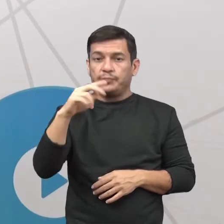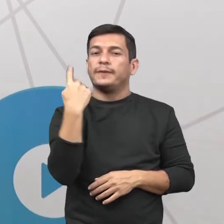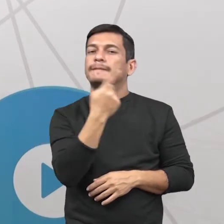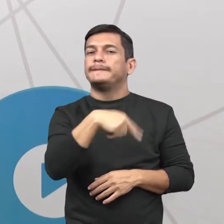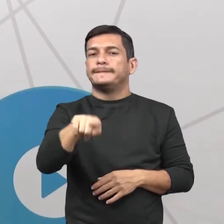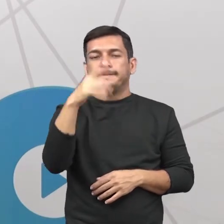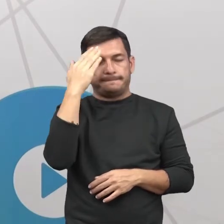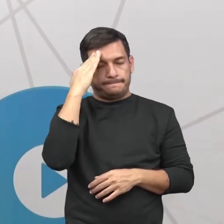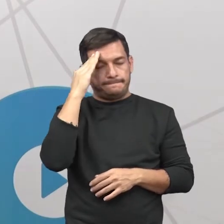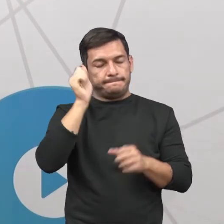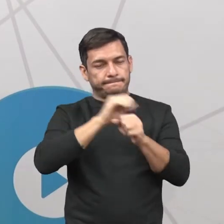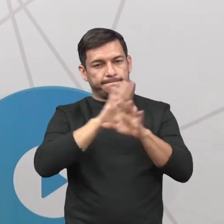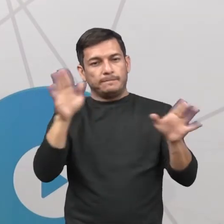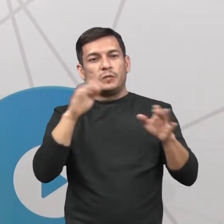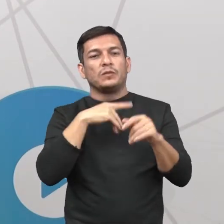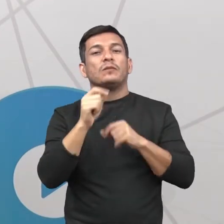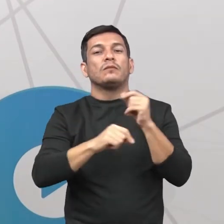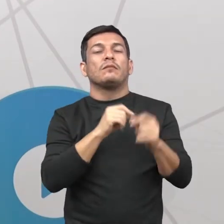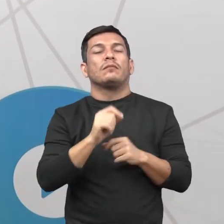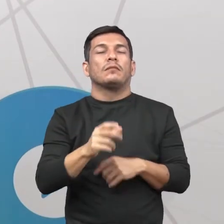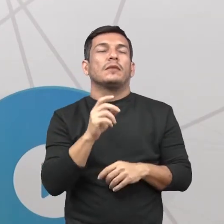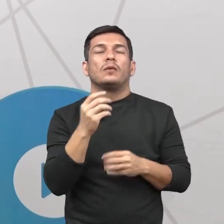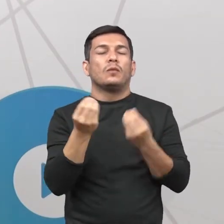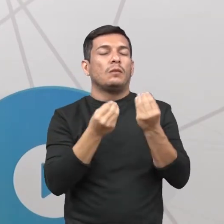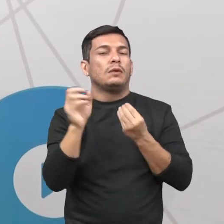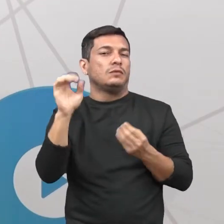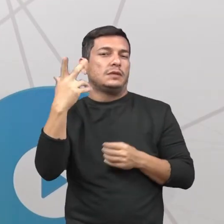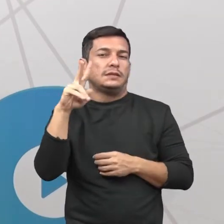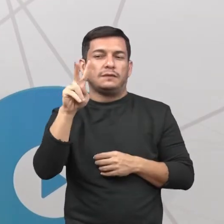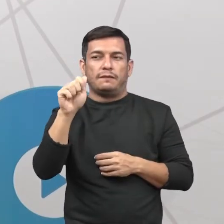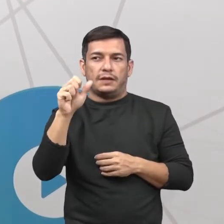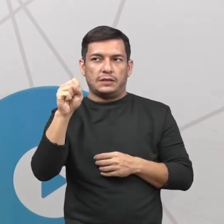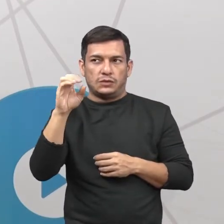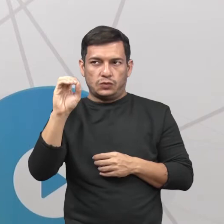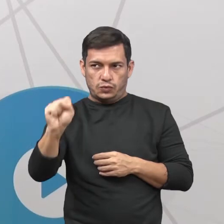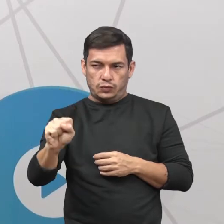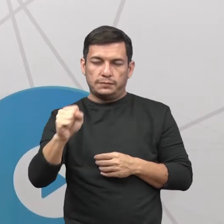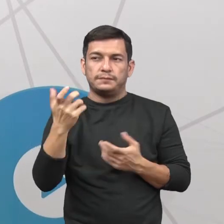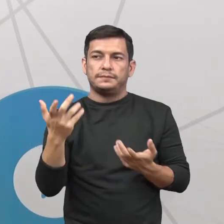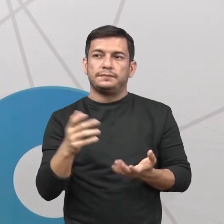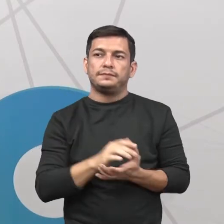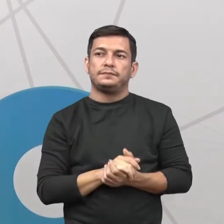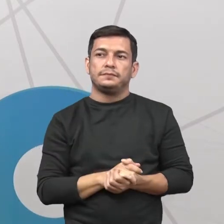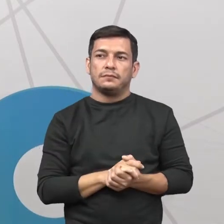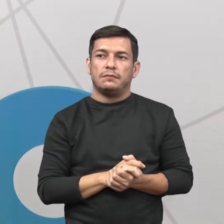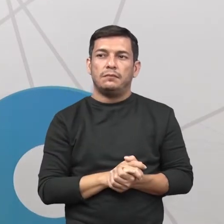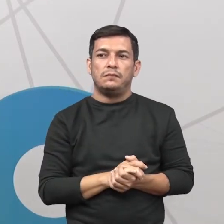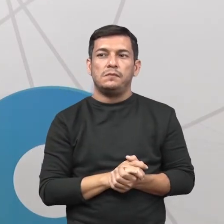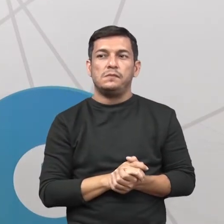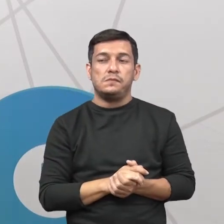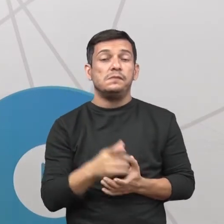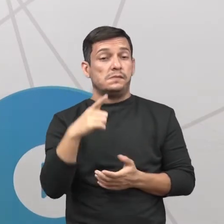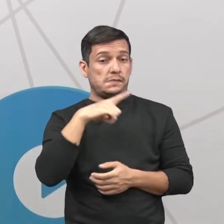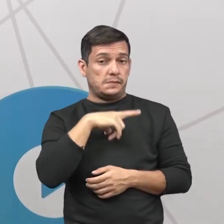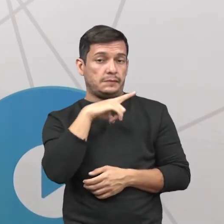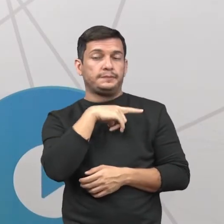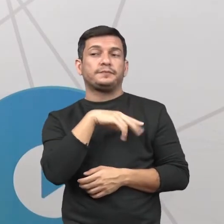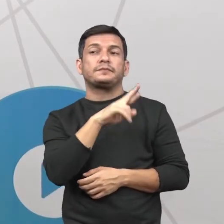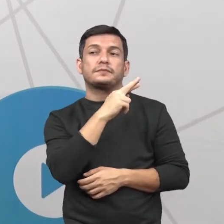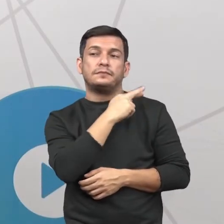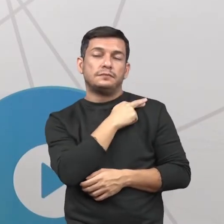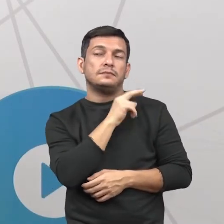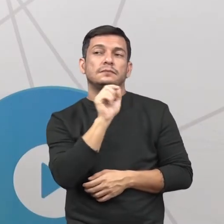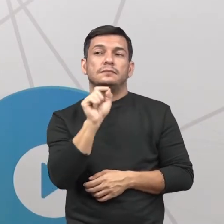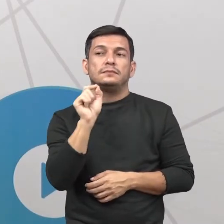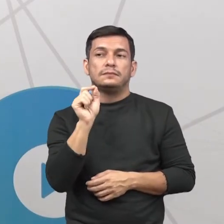um pouquinho mais esse papel dos vasos sanguíneos. Bom, como ele tem essa função